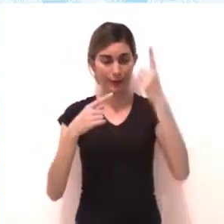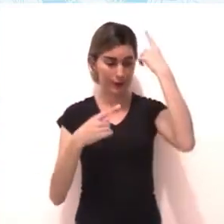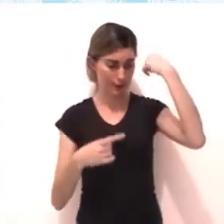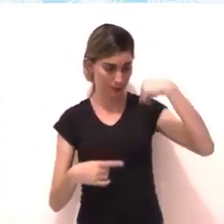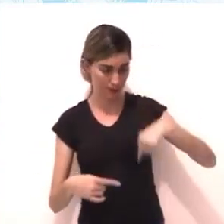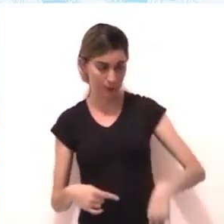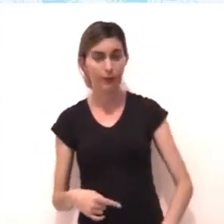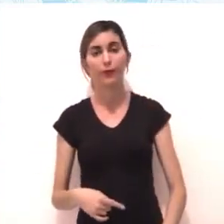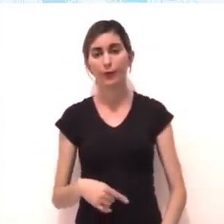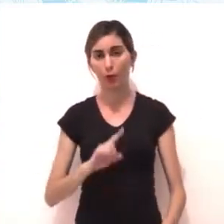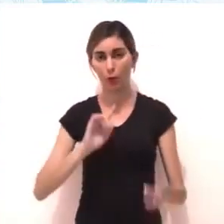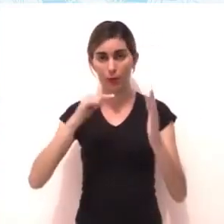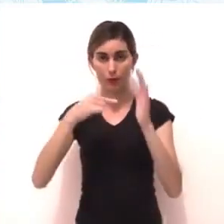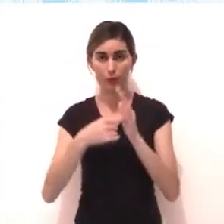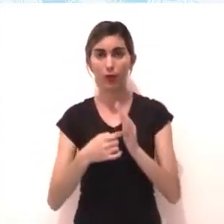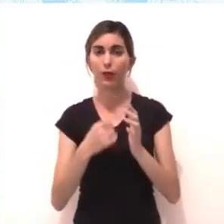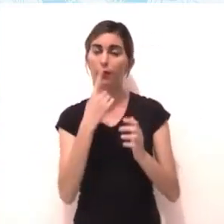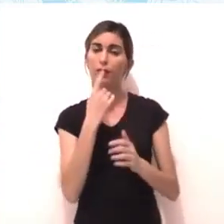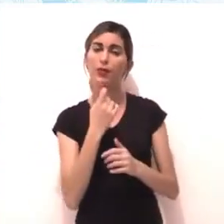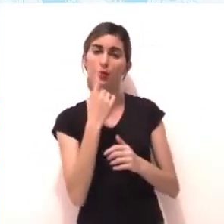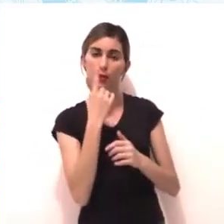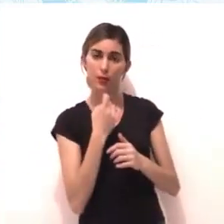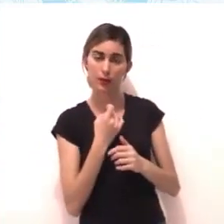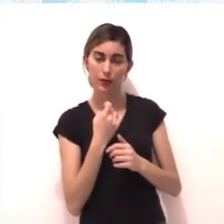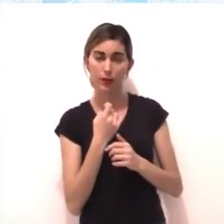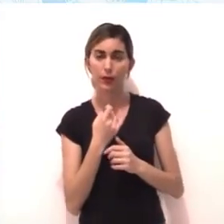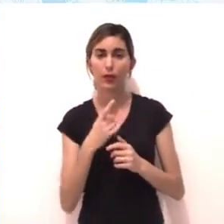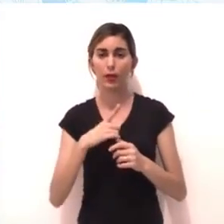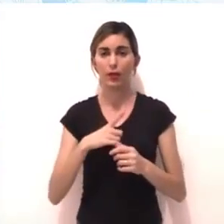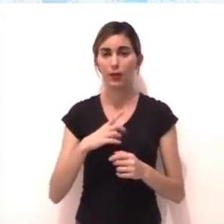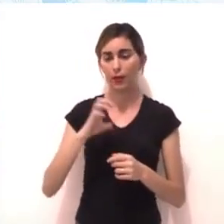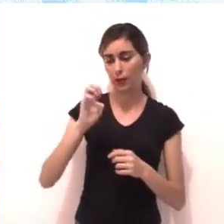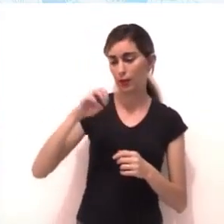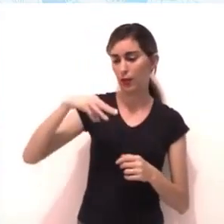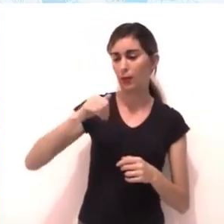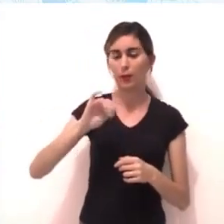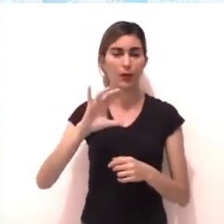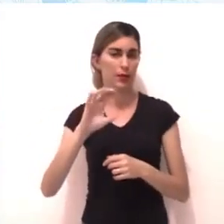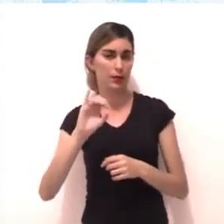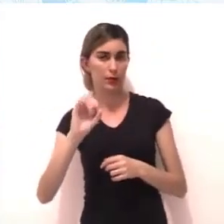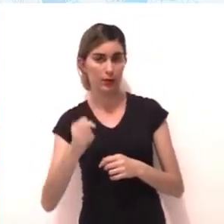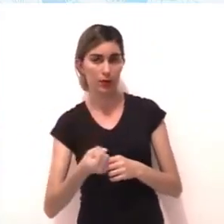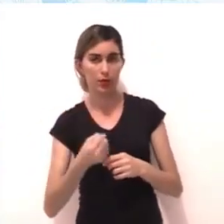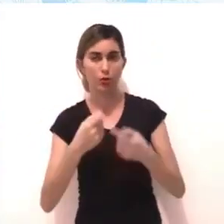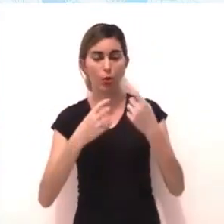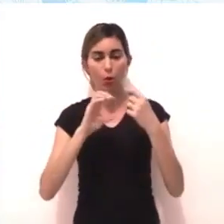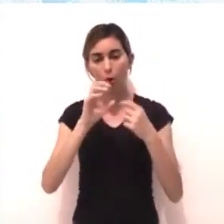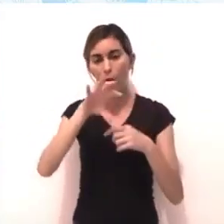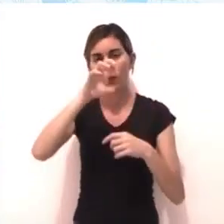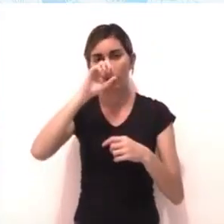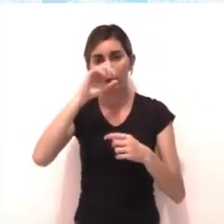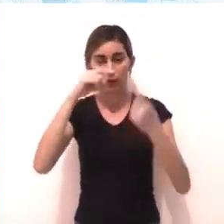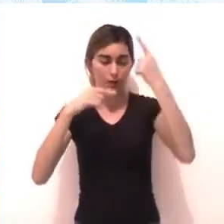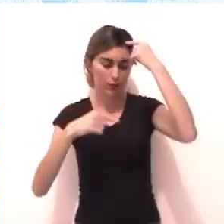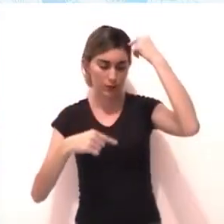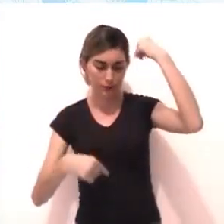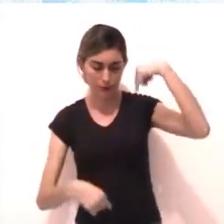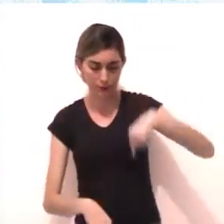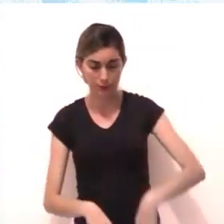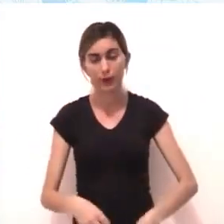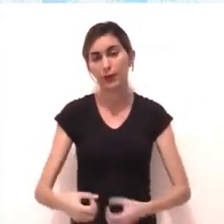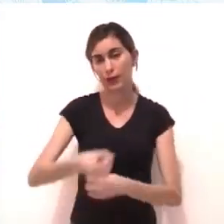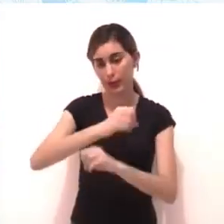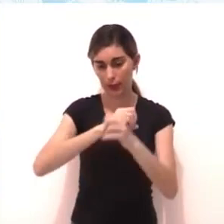ele tem o objetivo de levar sangue que tem hemácia carregando o oxigênio até lá. Quando chegar nas células